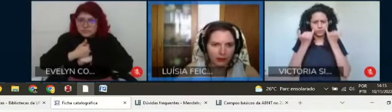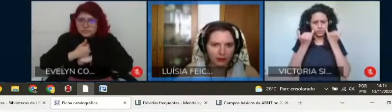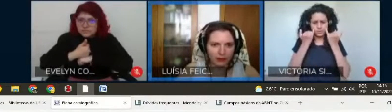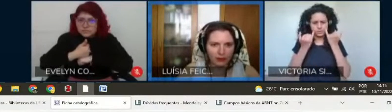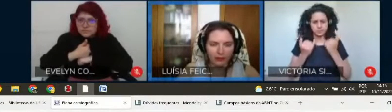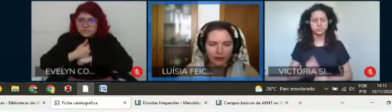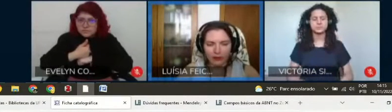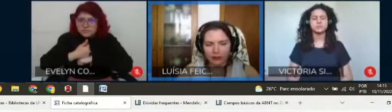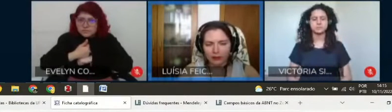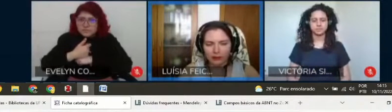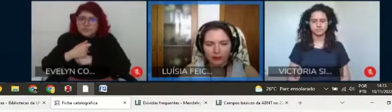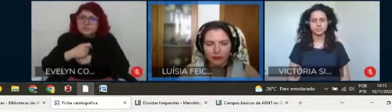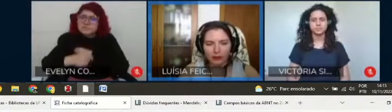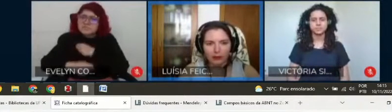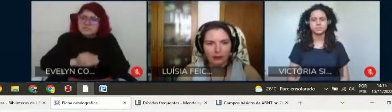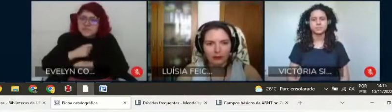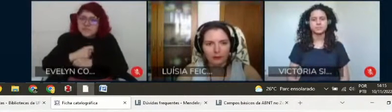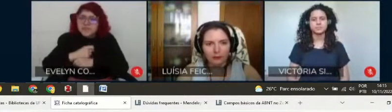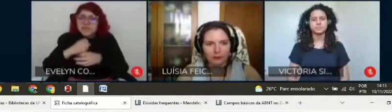folhas. Daí